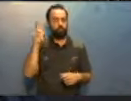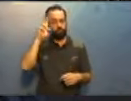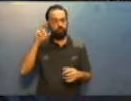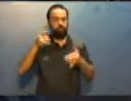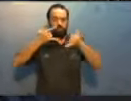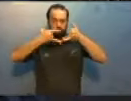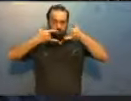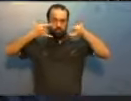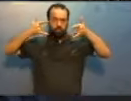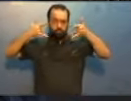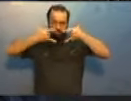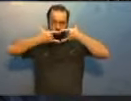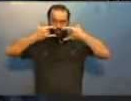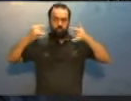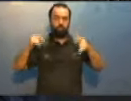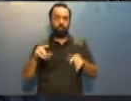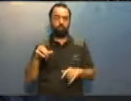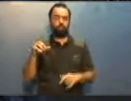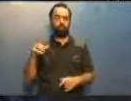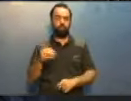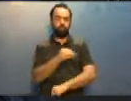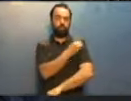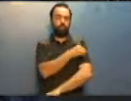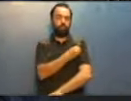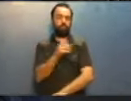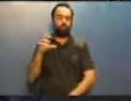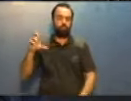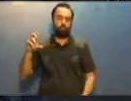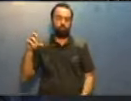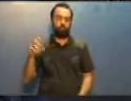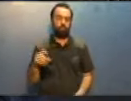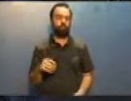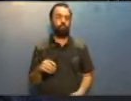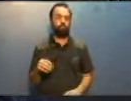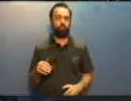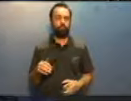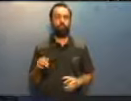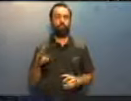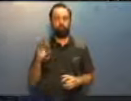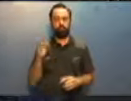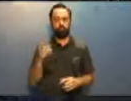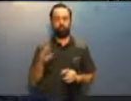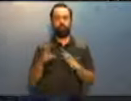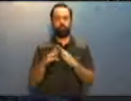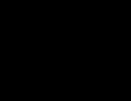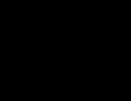máscara, álcool em gel e sair de casa somente se for necessário. Um abraço e até a próxima aula.